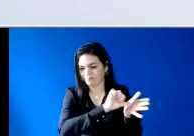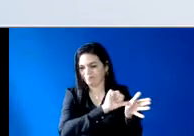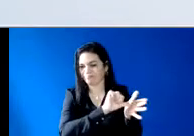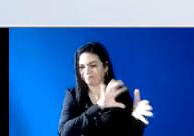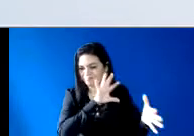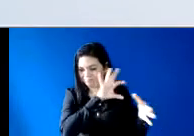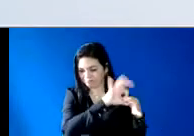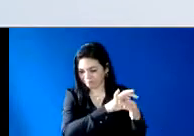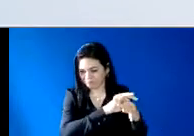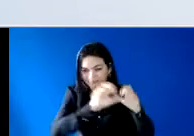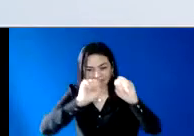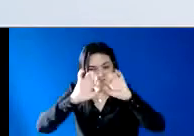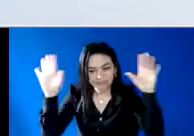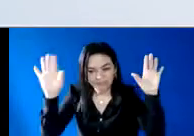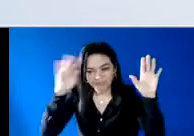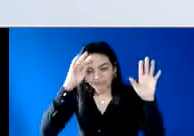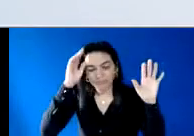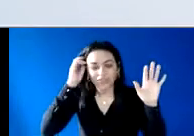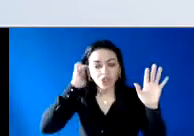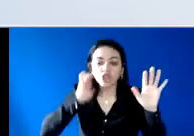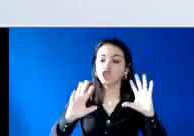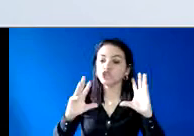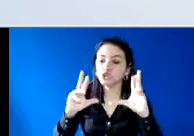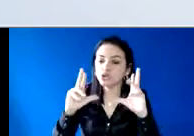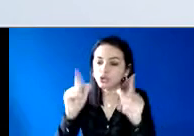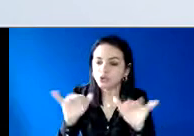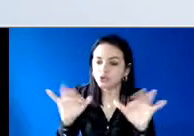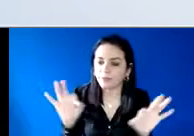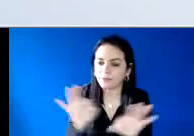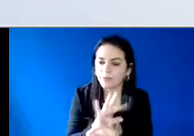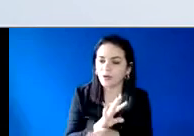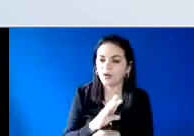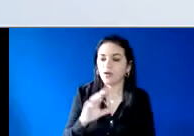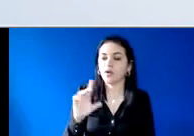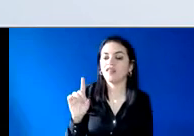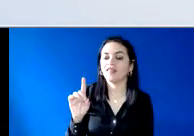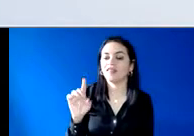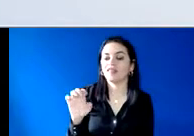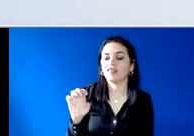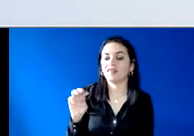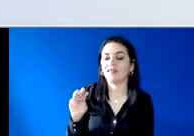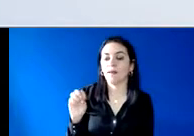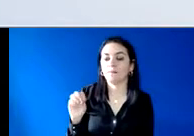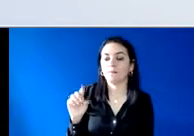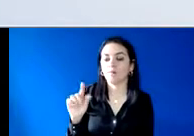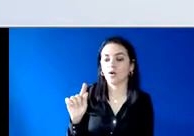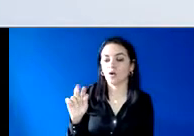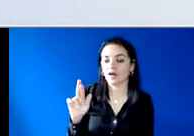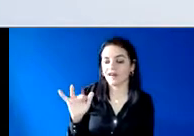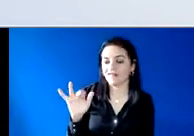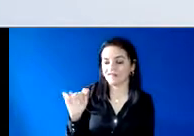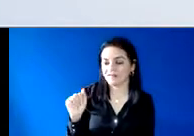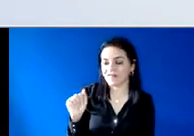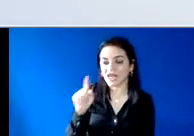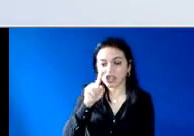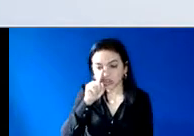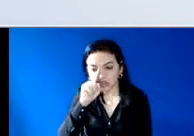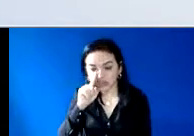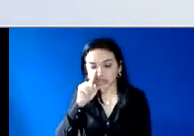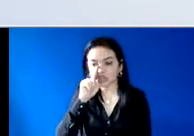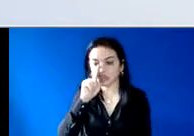claro. E tudo isso fecha o ciclo, de novo, com a demografia de risco, porque a educação permanente sobre fluxos assistenciais,